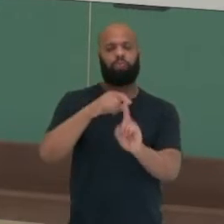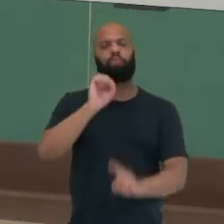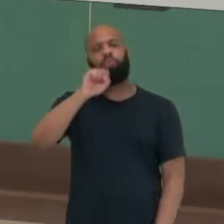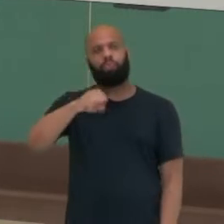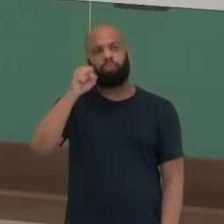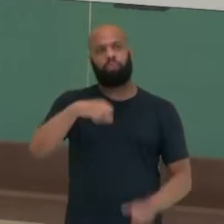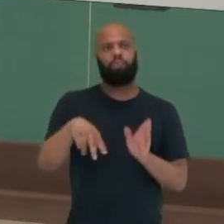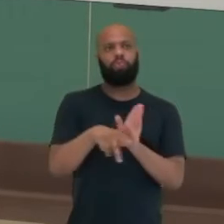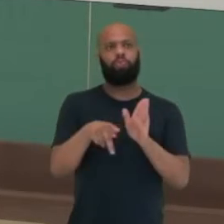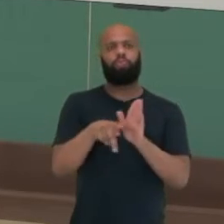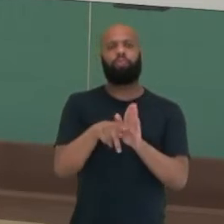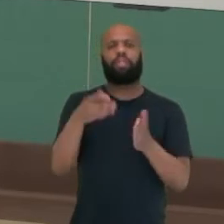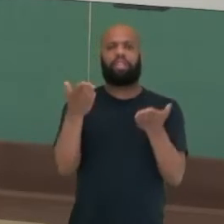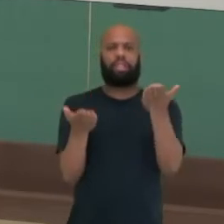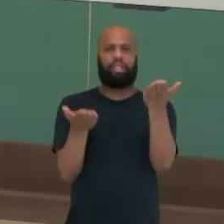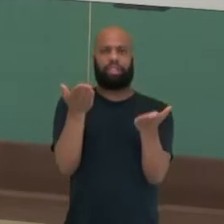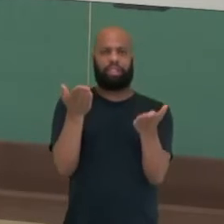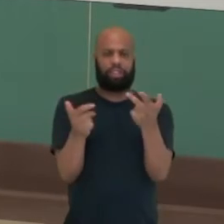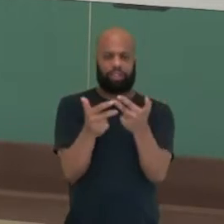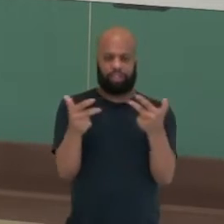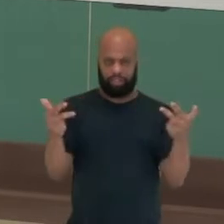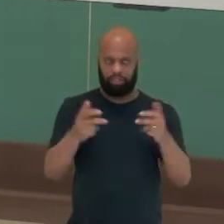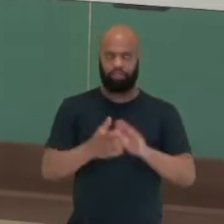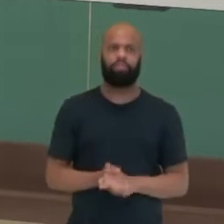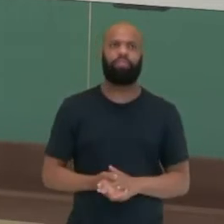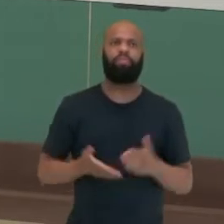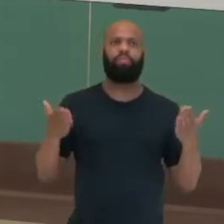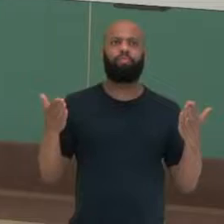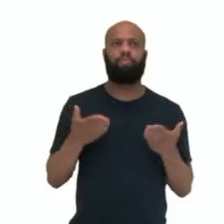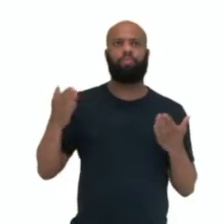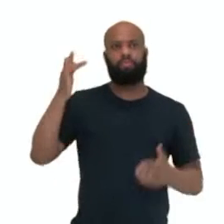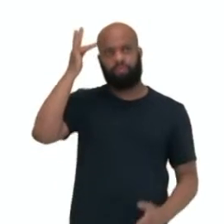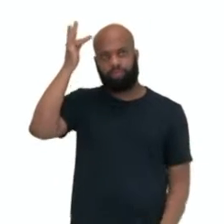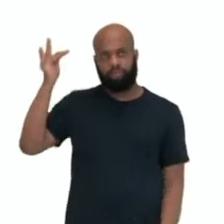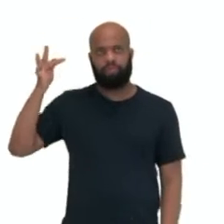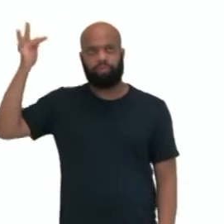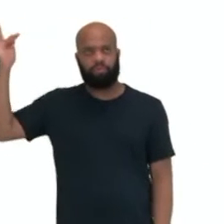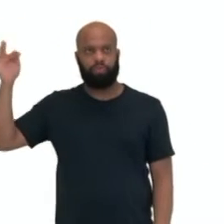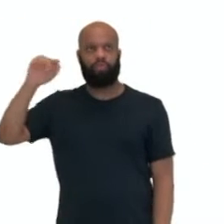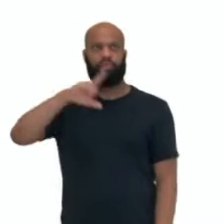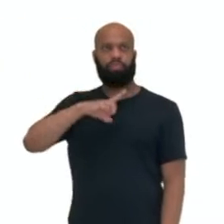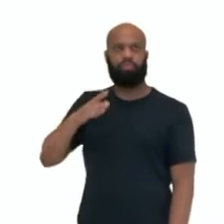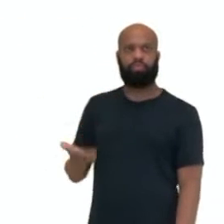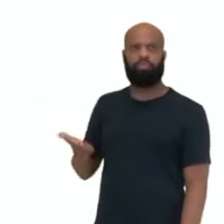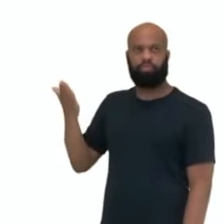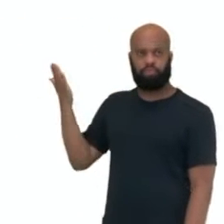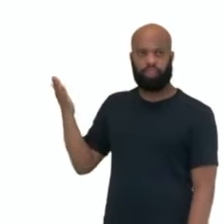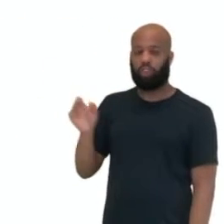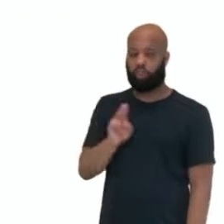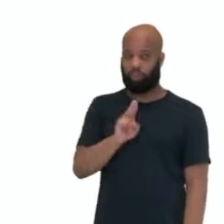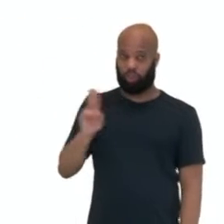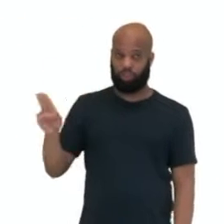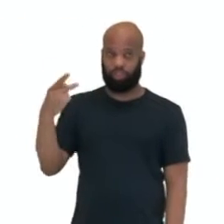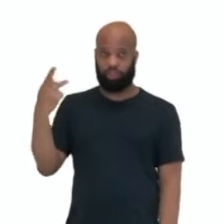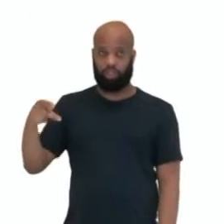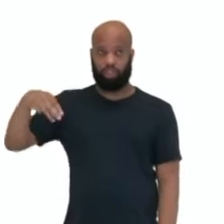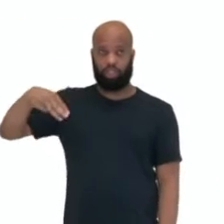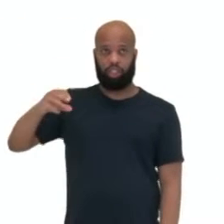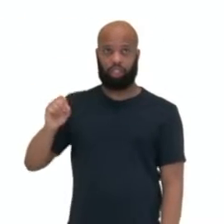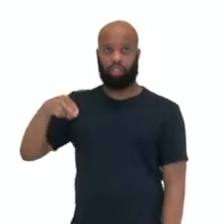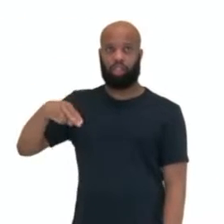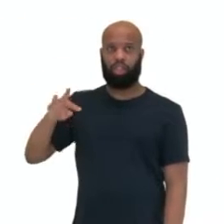para equilibrar as coisas. O filósofo Charles-Louis de Secondat, ou Barão de